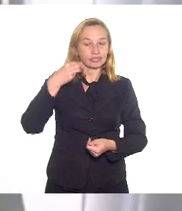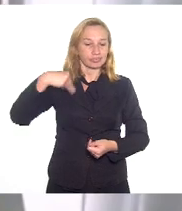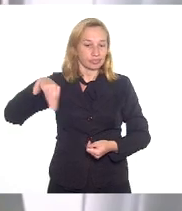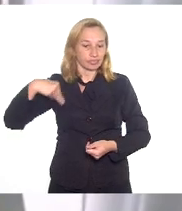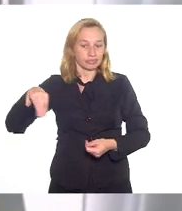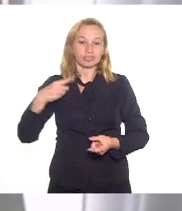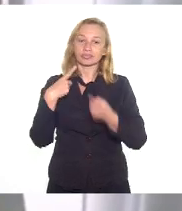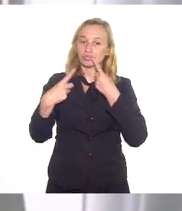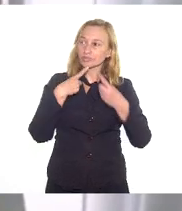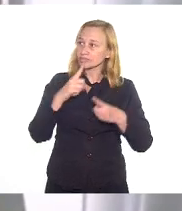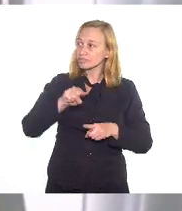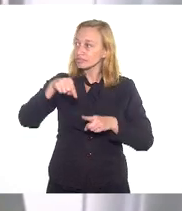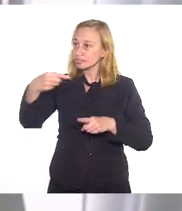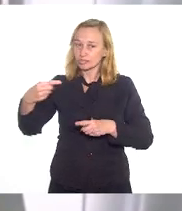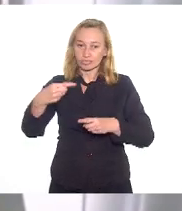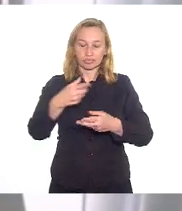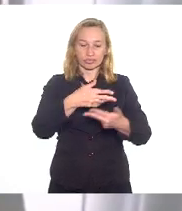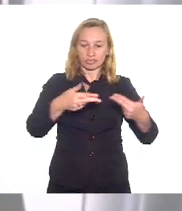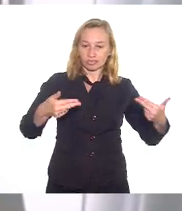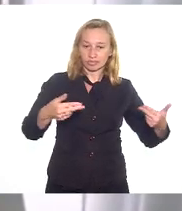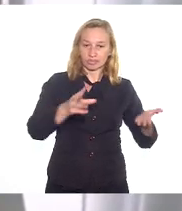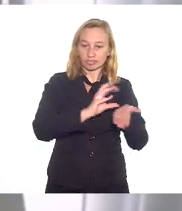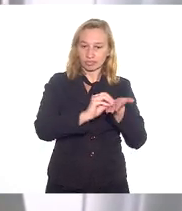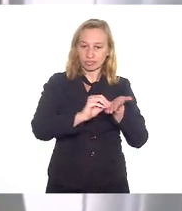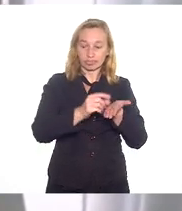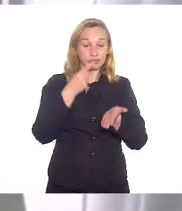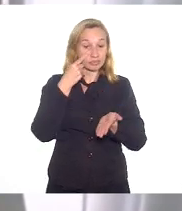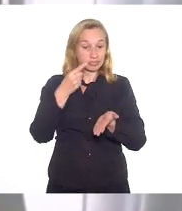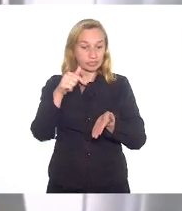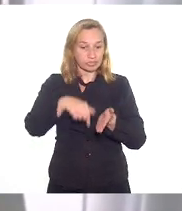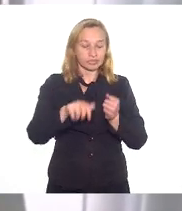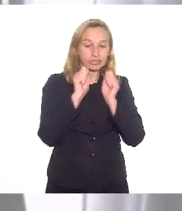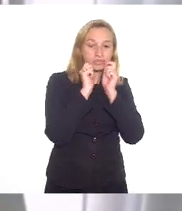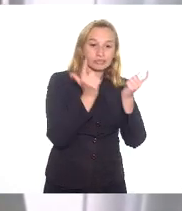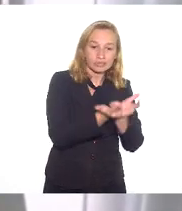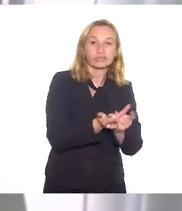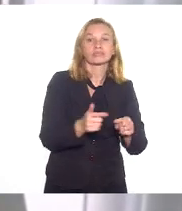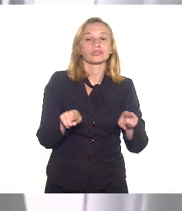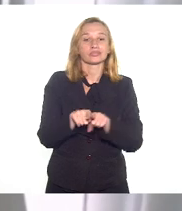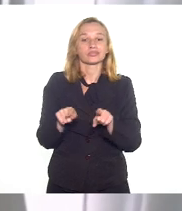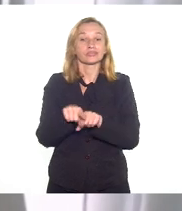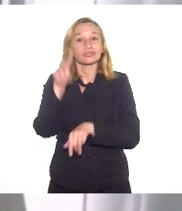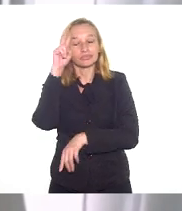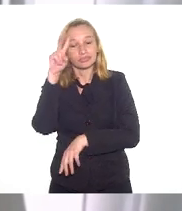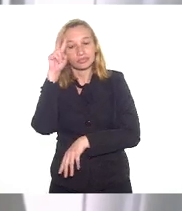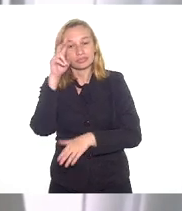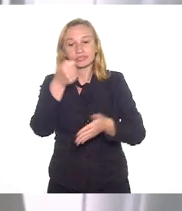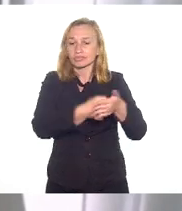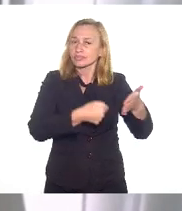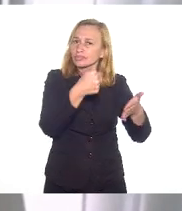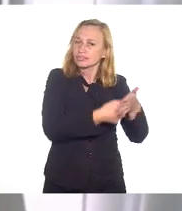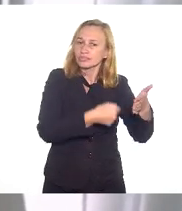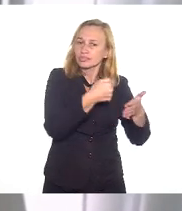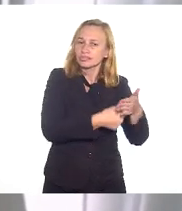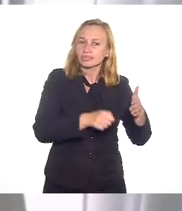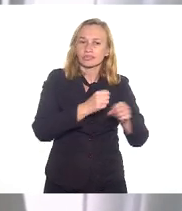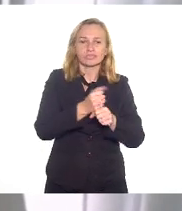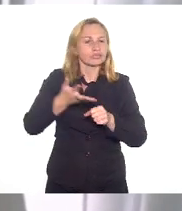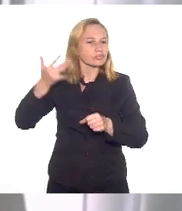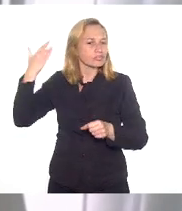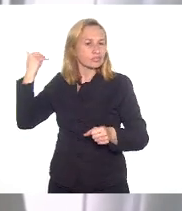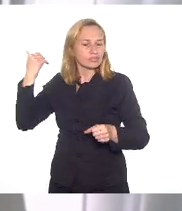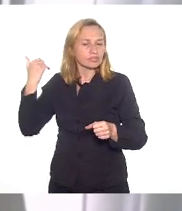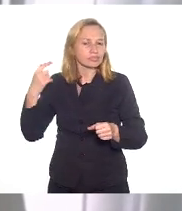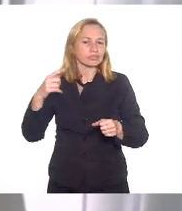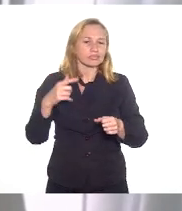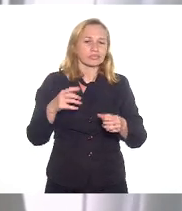com várias outras pautas que nós temos enfrentado aqui na Alerj, inclusive, lembro de uma luta na legislatura passada, André, que nós travamos